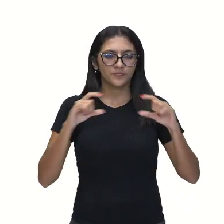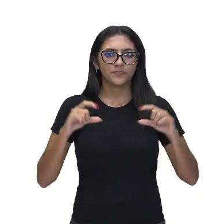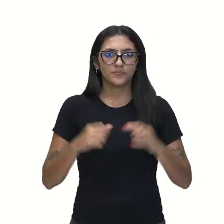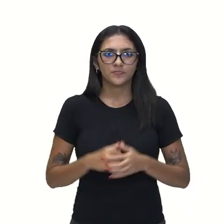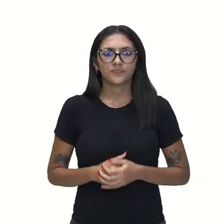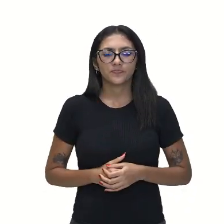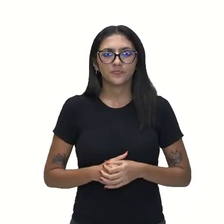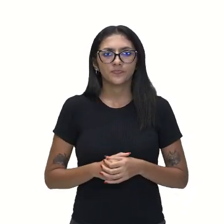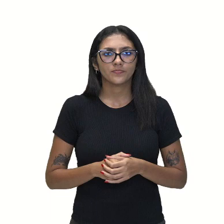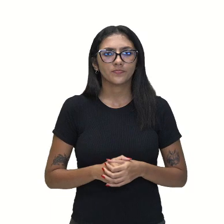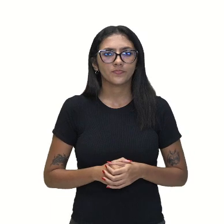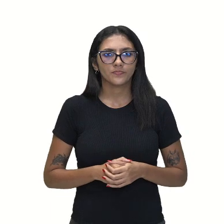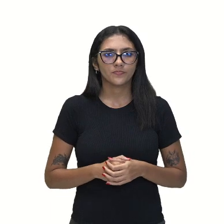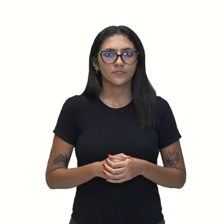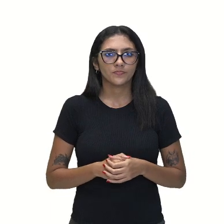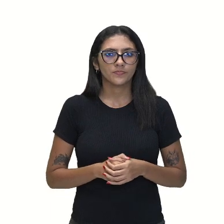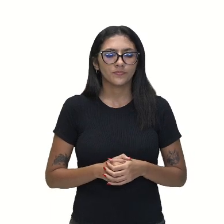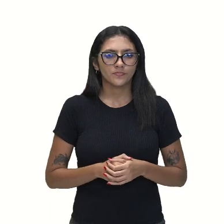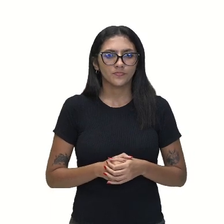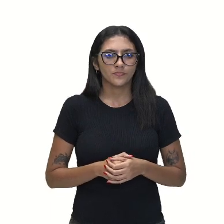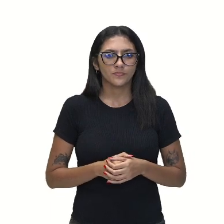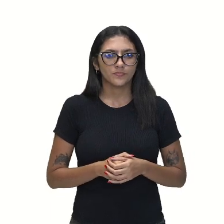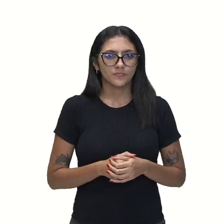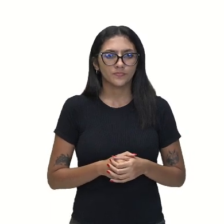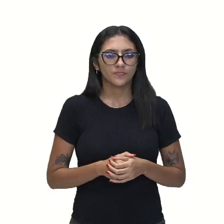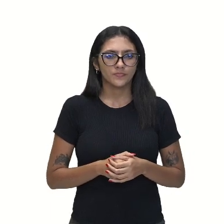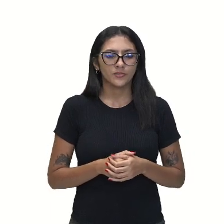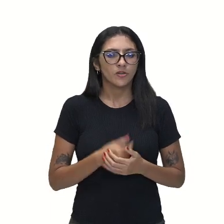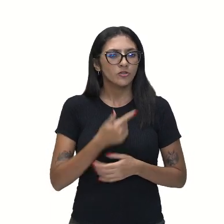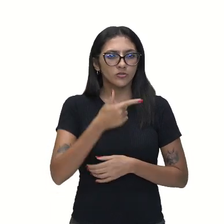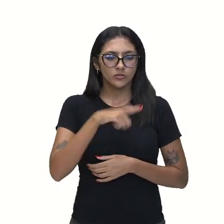essas potências de potências aí. Então, vai ficar 3, né?